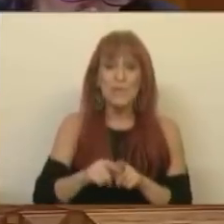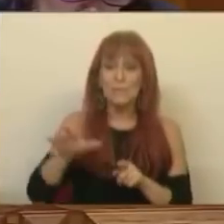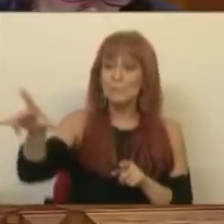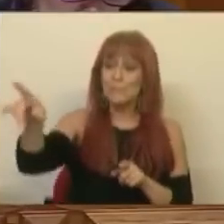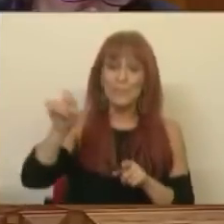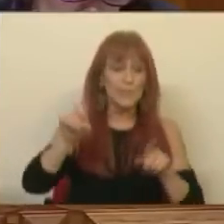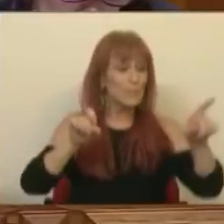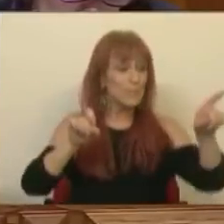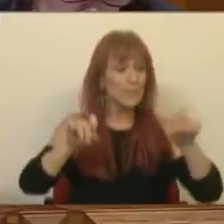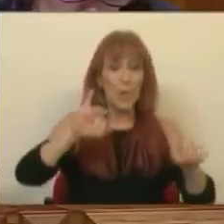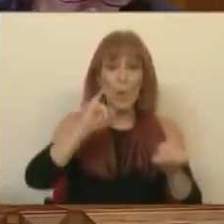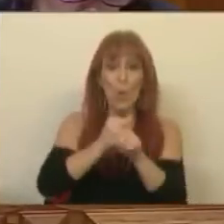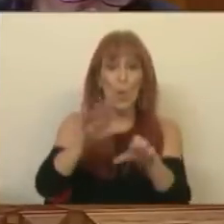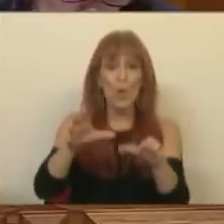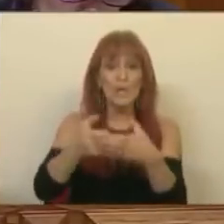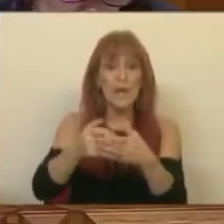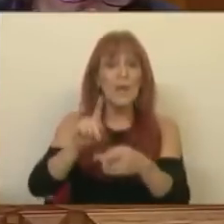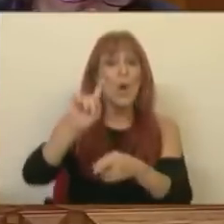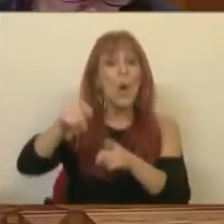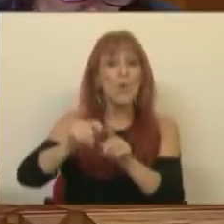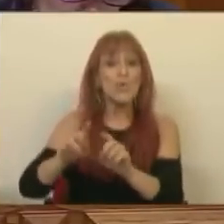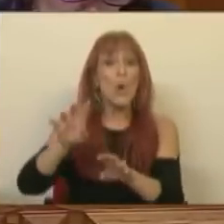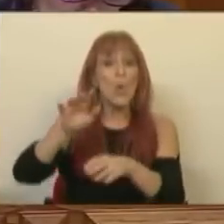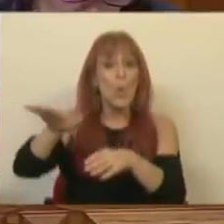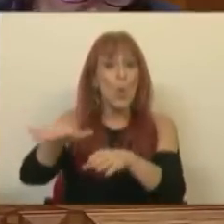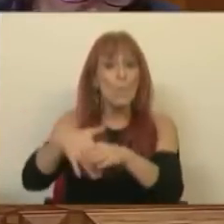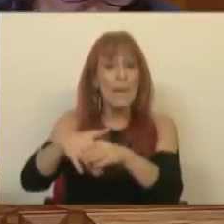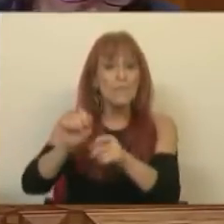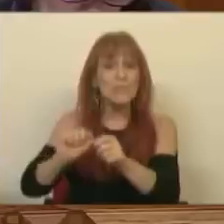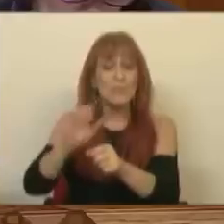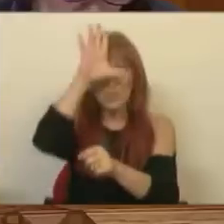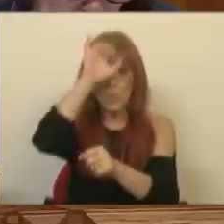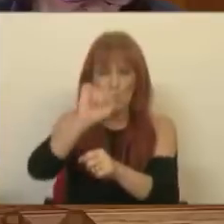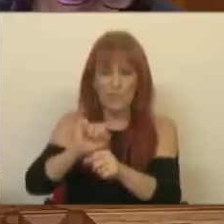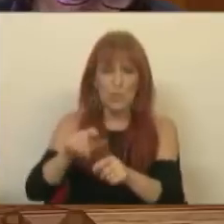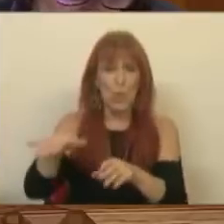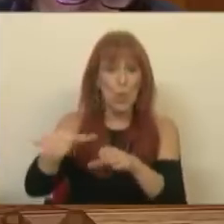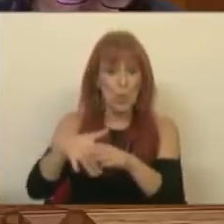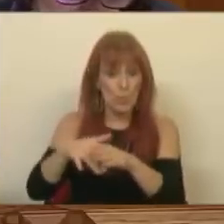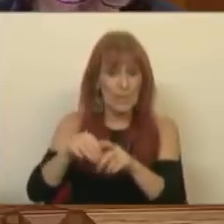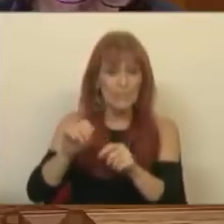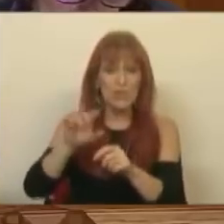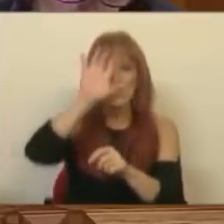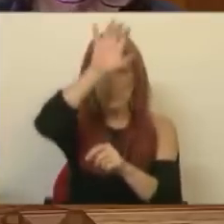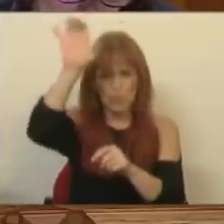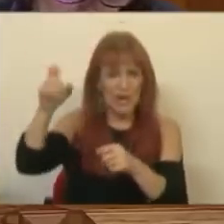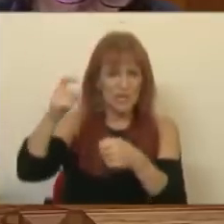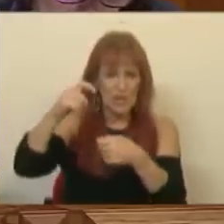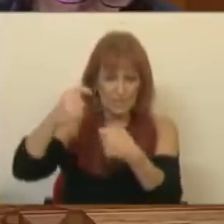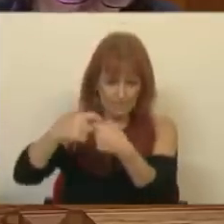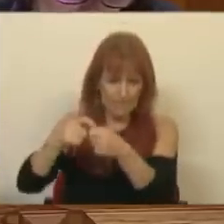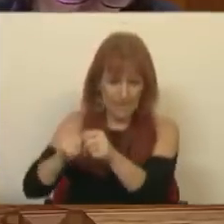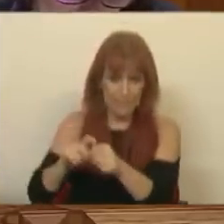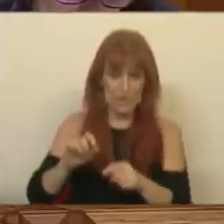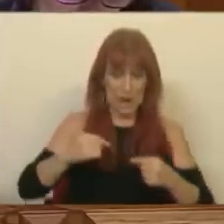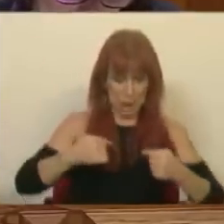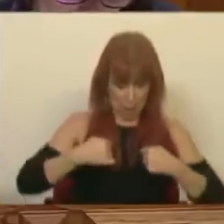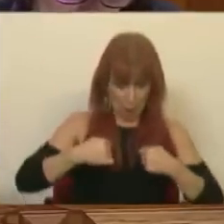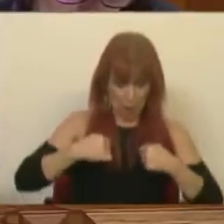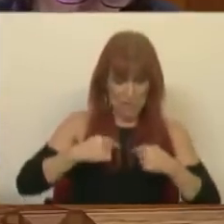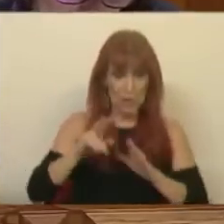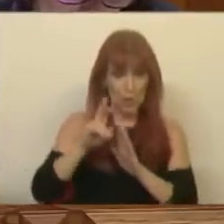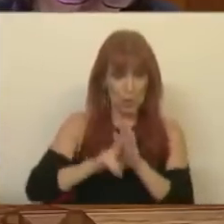indicação de uma outra entidade ou seja os membros do governo ou seja os governos dos Estados Unidos no nosso caso